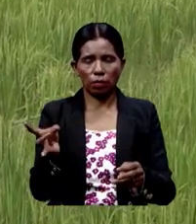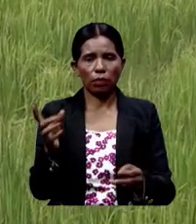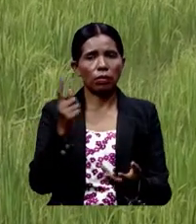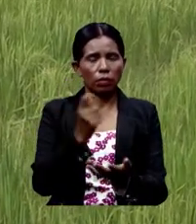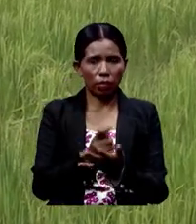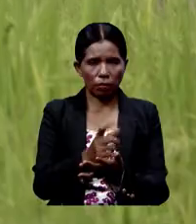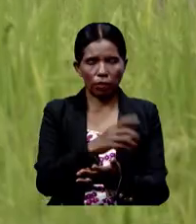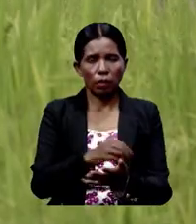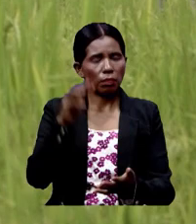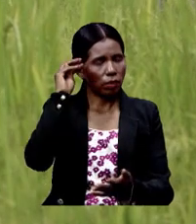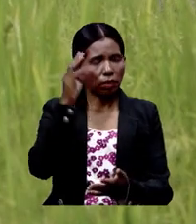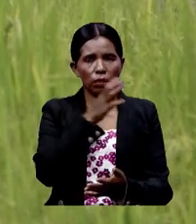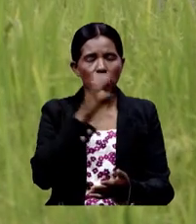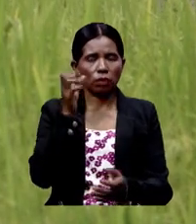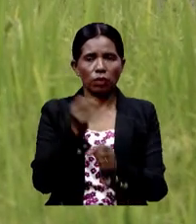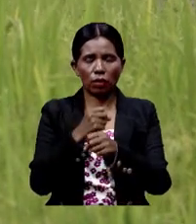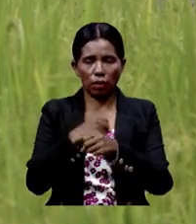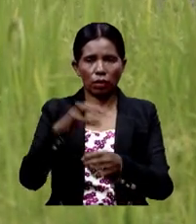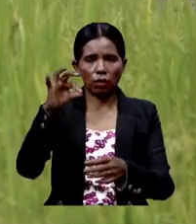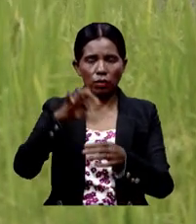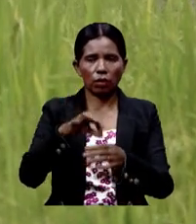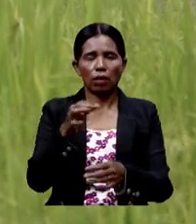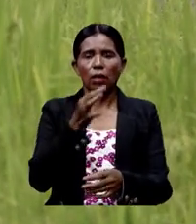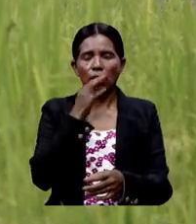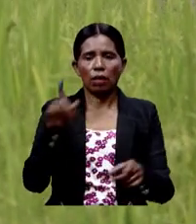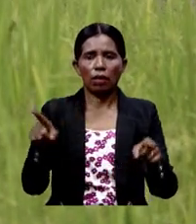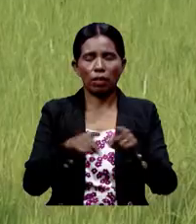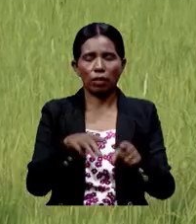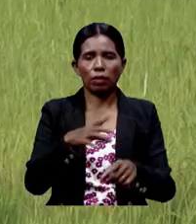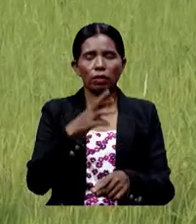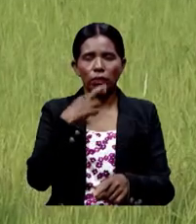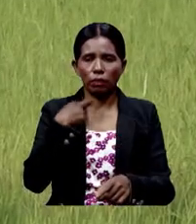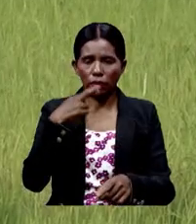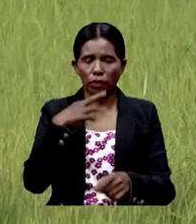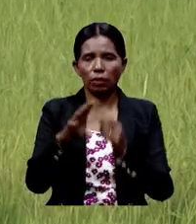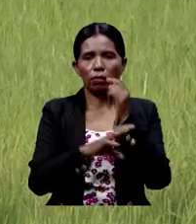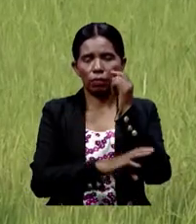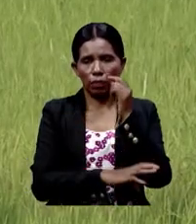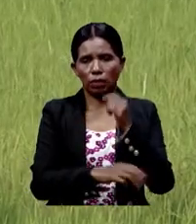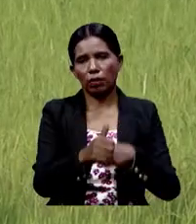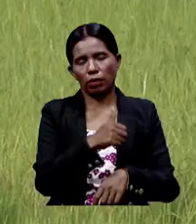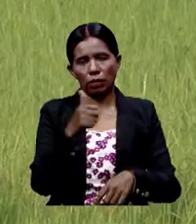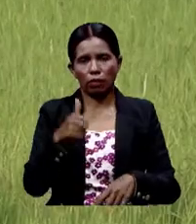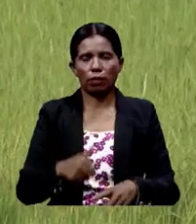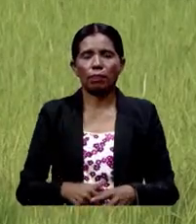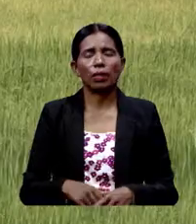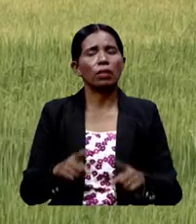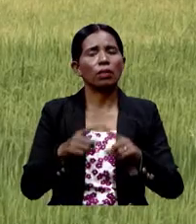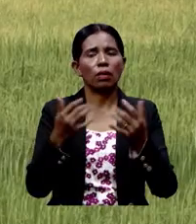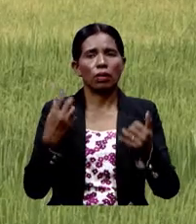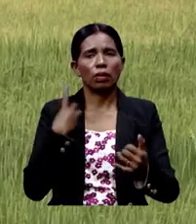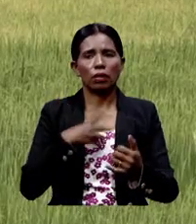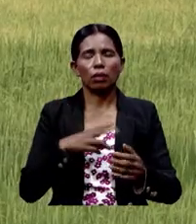Agricultura identifica ona atu halu produção ba ihang hanesang hare, batar no seluk seluk tang. Pabe oras ne ita